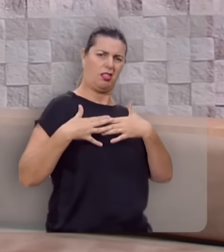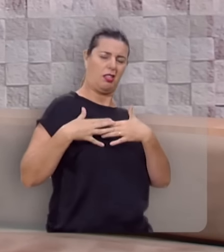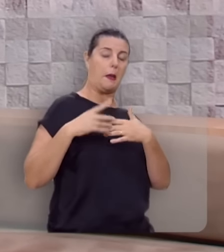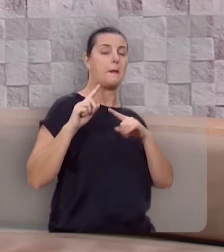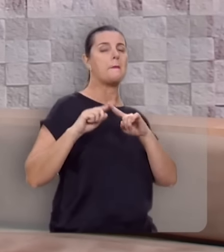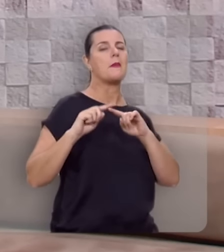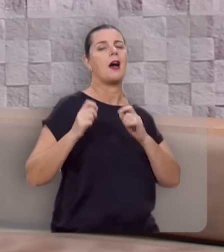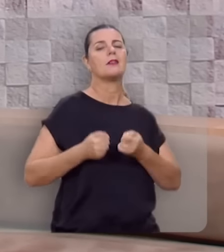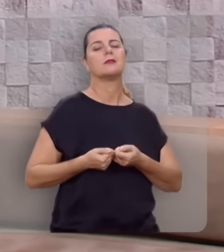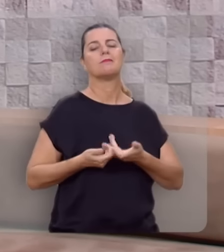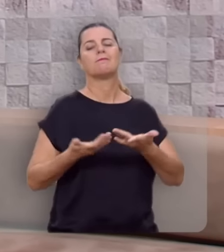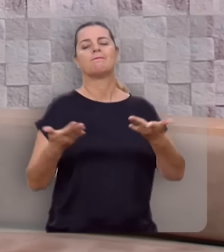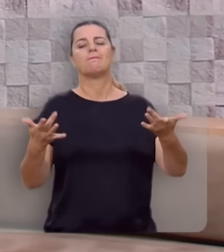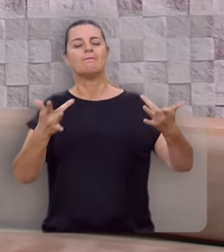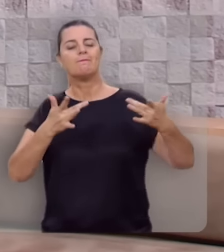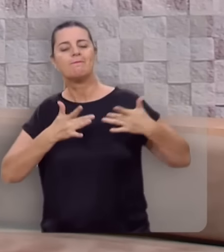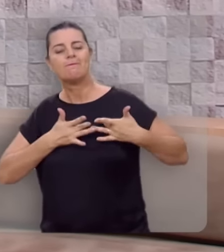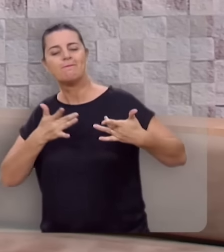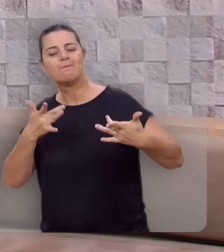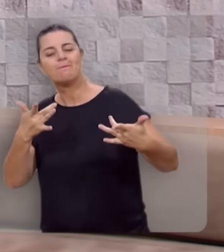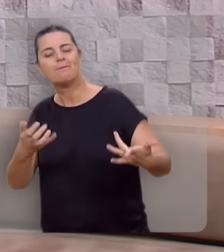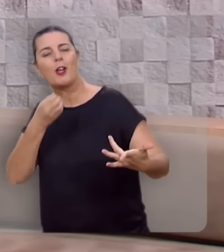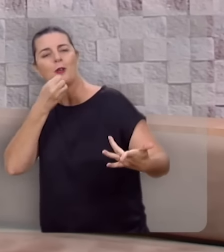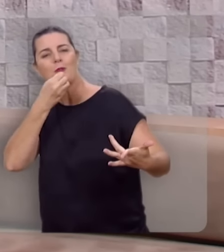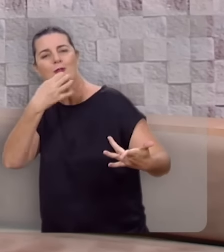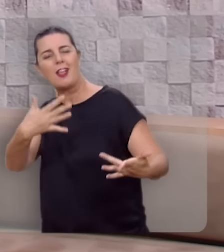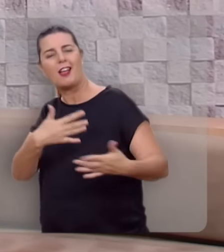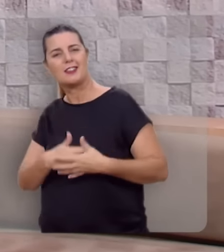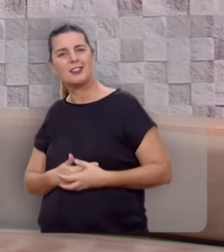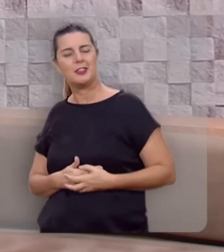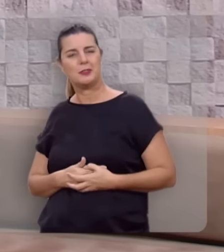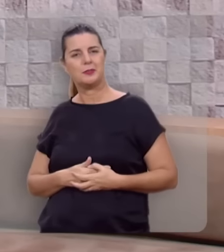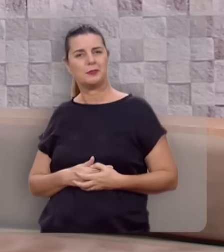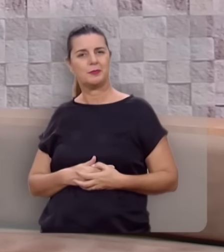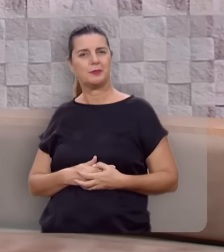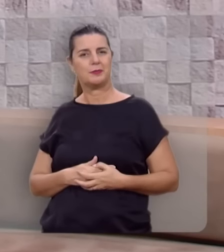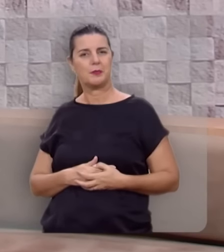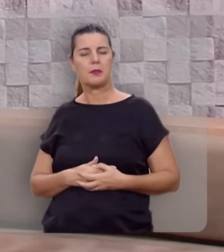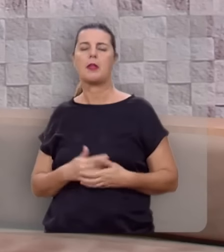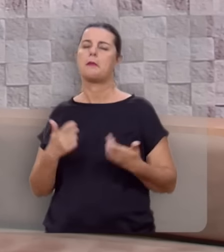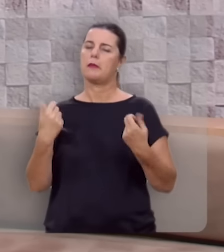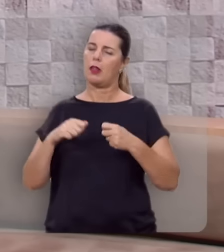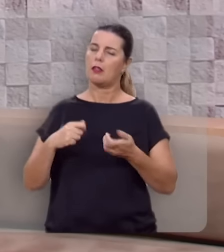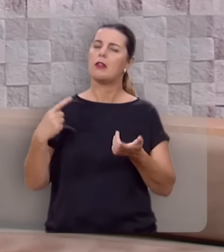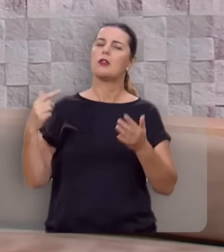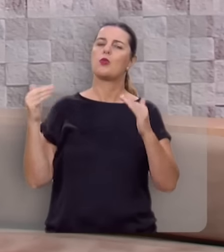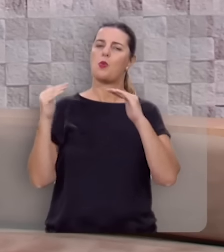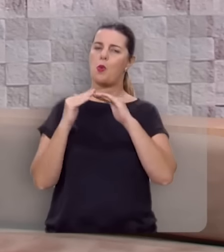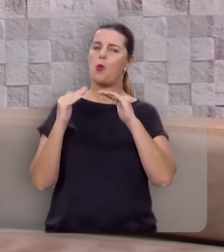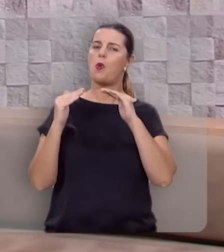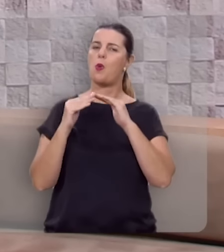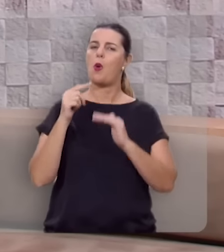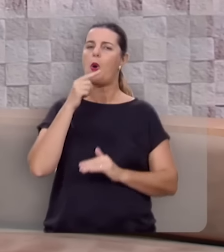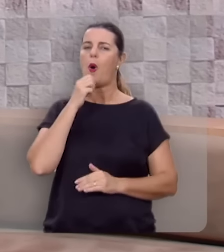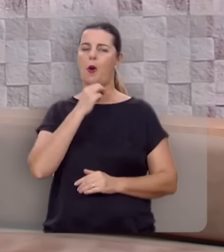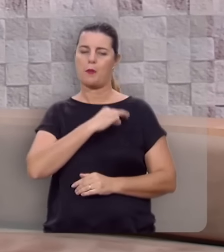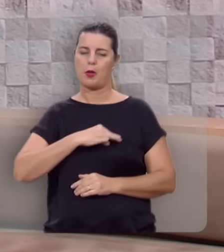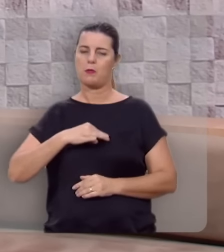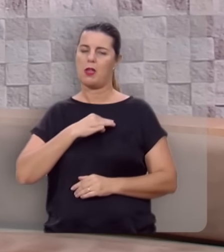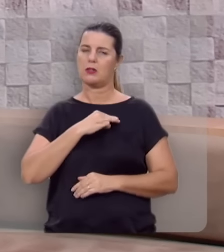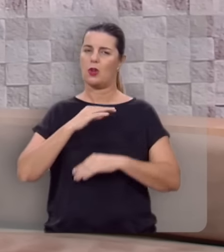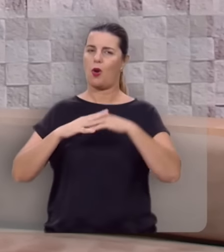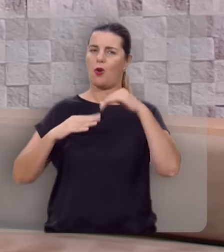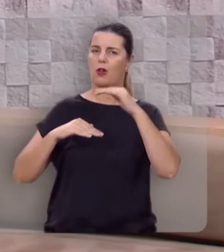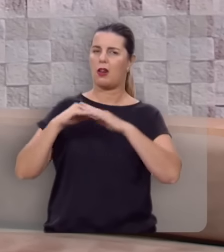mais reparte com misericórdia e bondade. Preciso concordar com o missionário